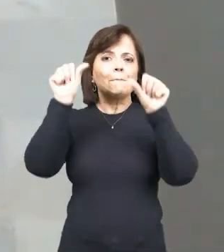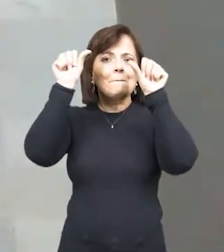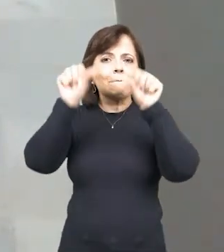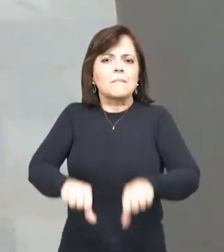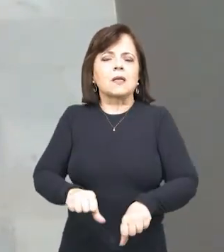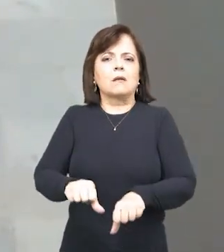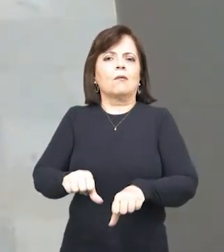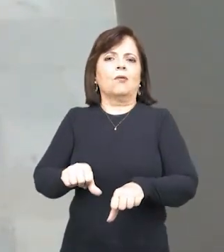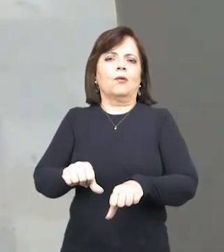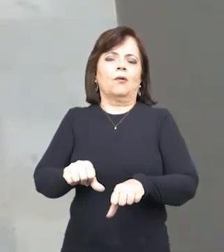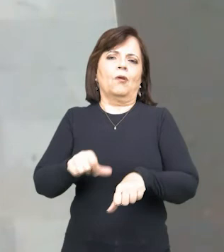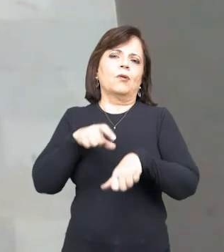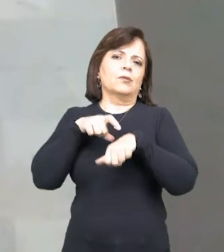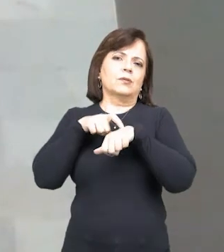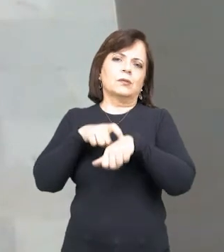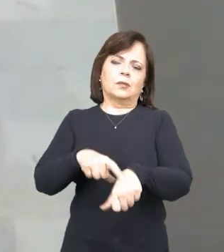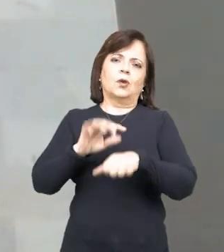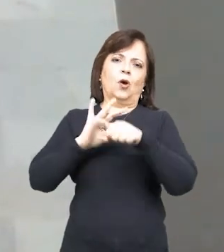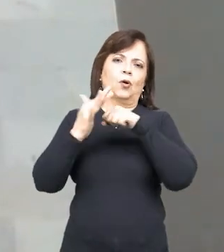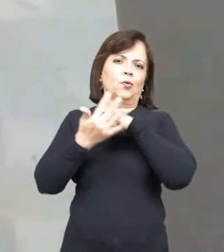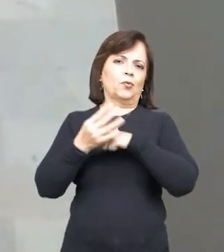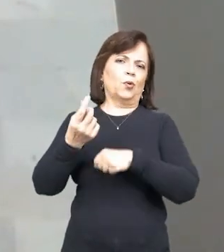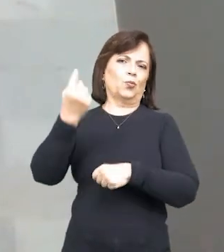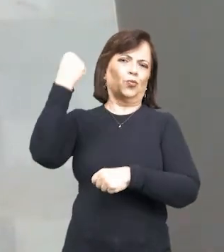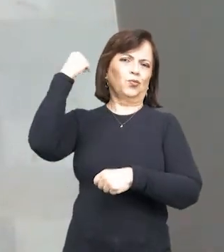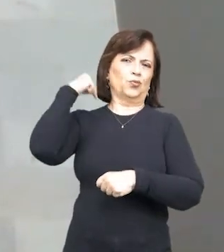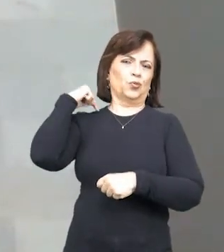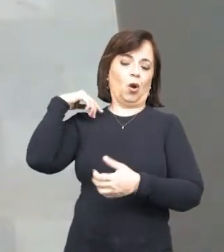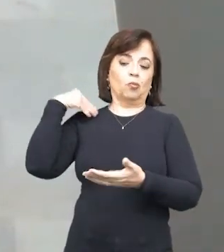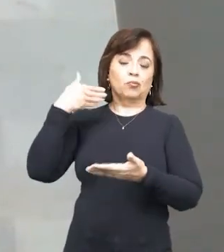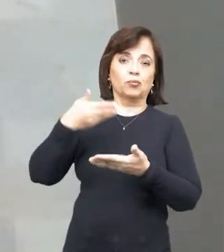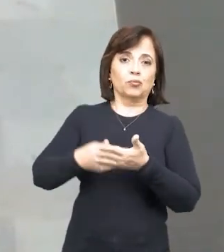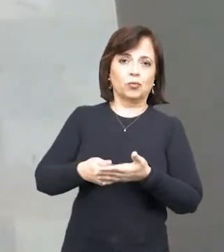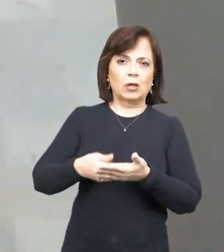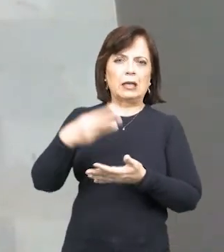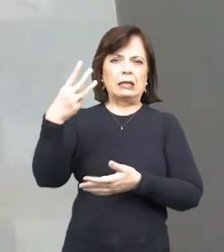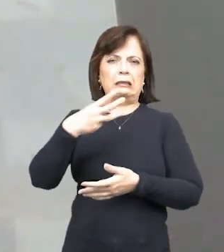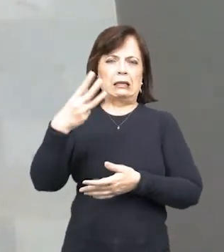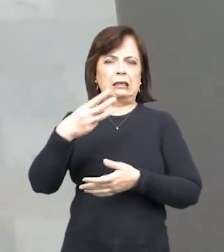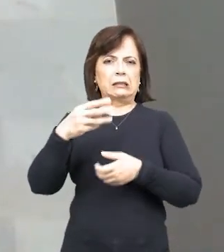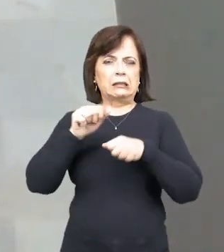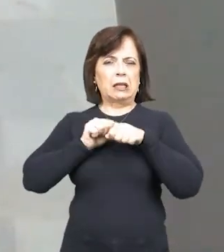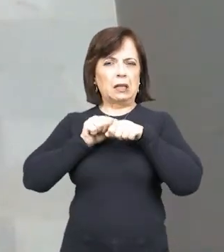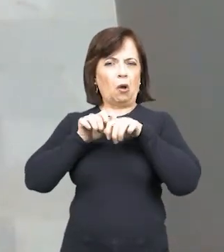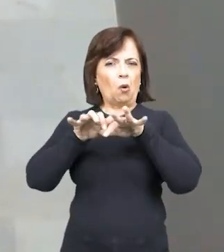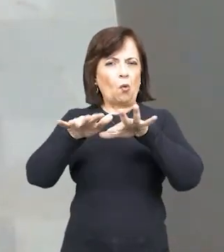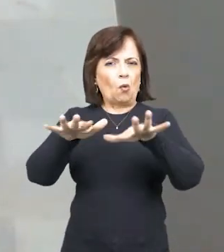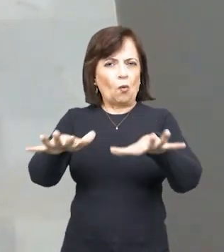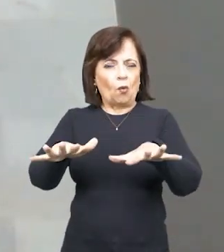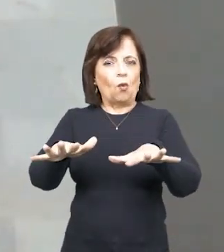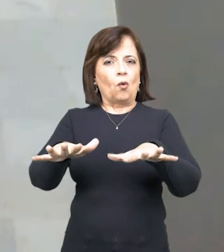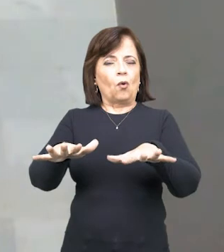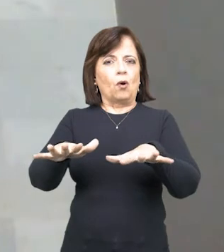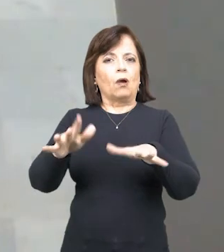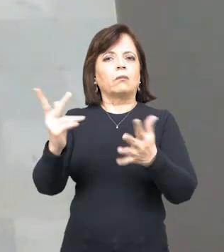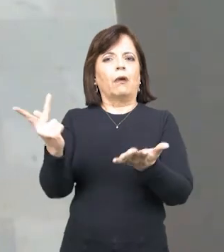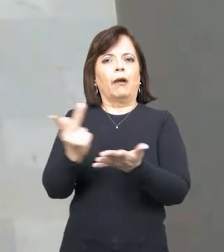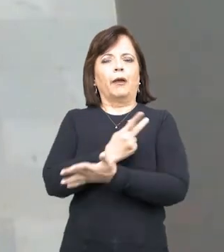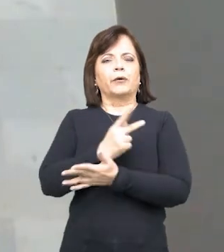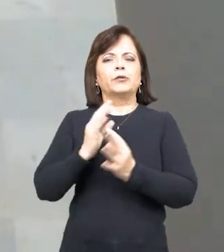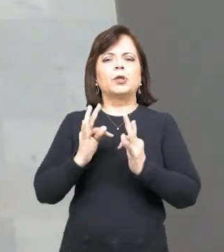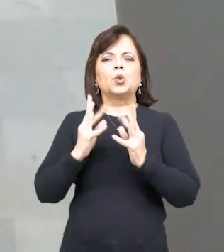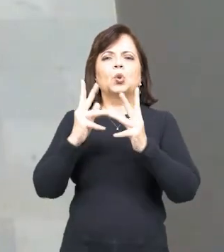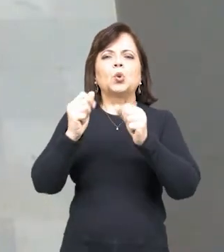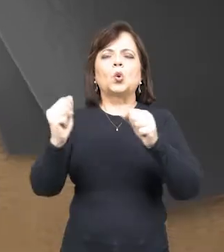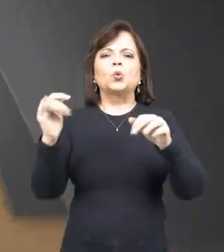é a pior situação desde o início da pandemia. Essa terceira onda, ela está deixando toda